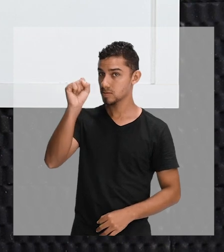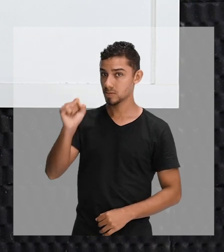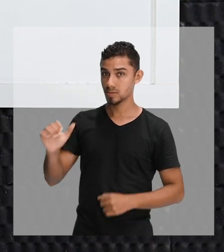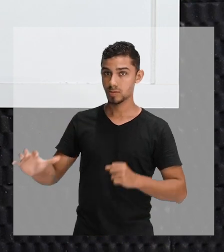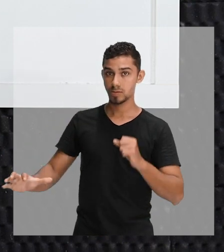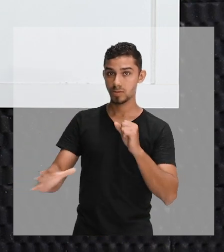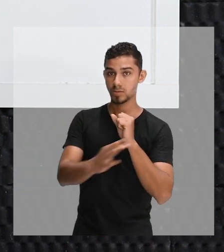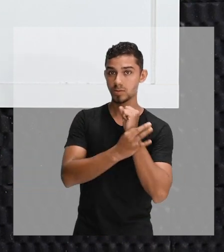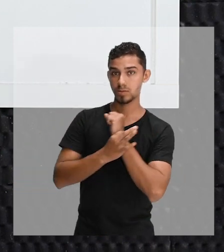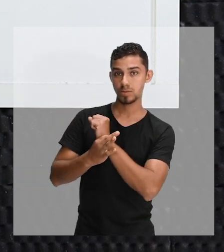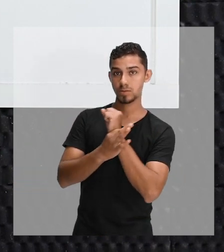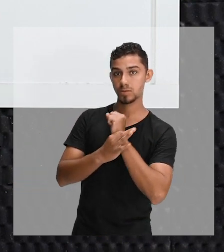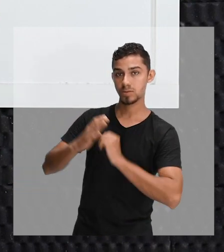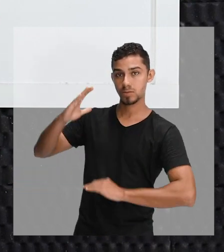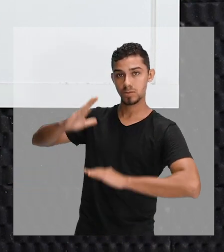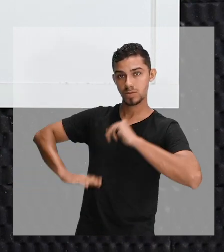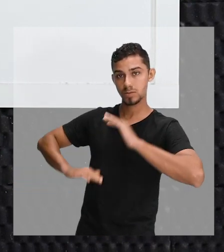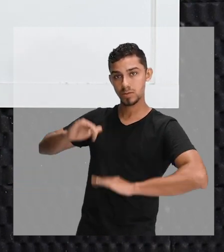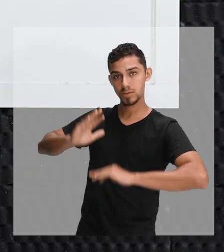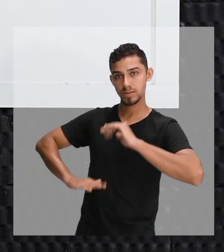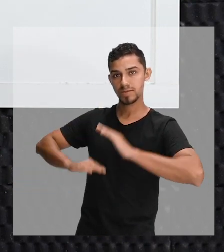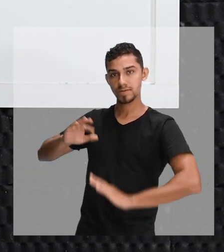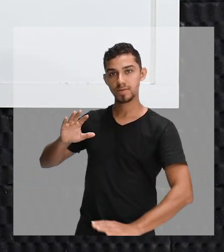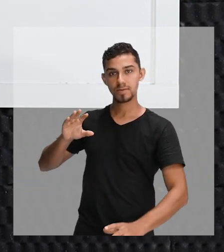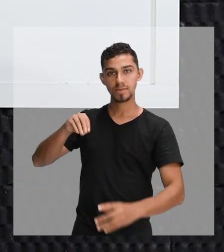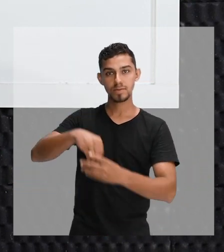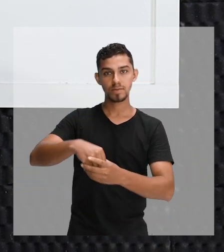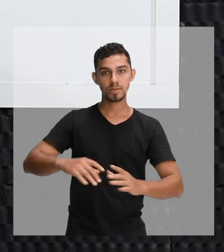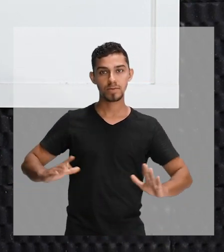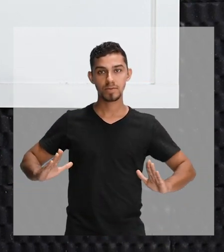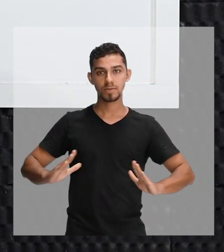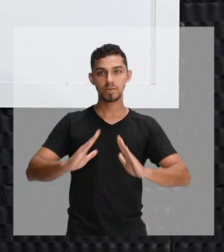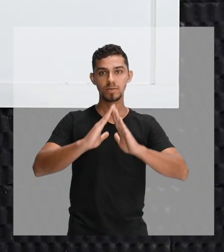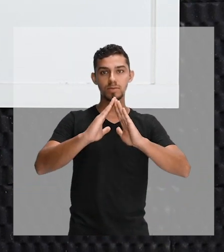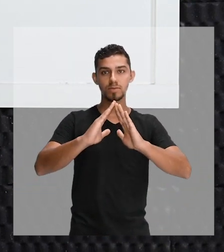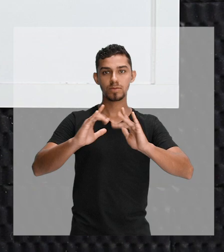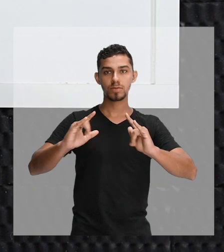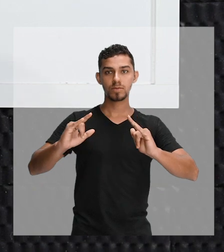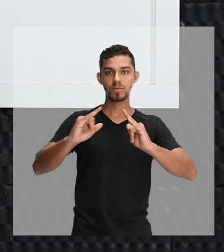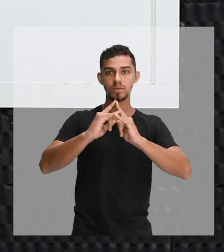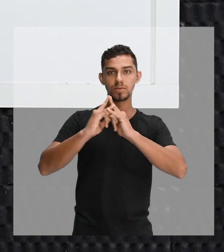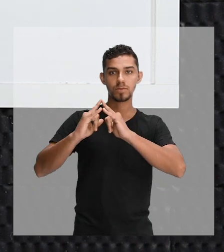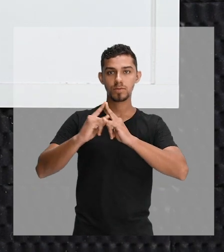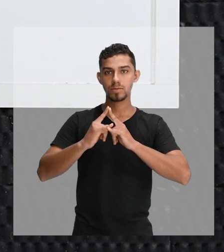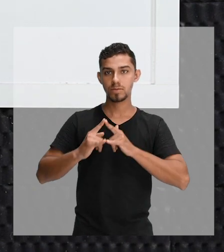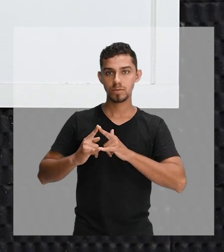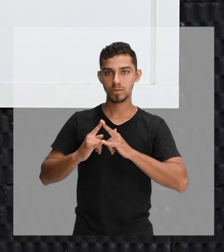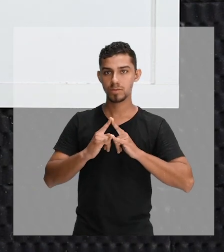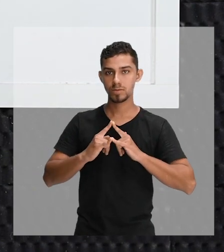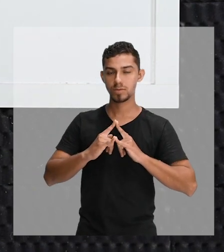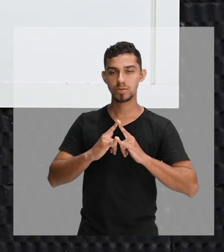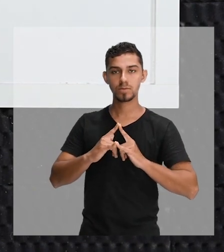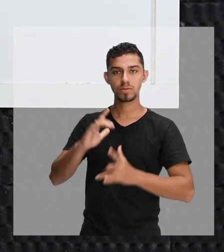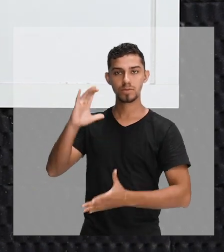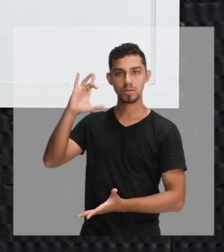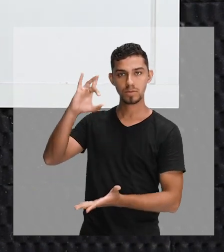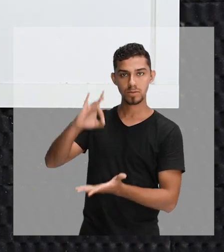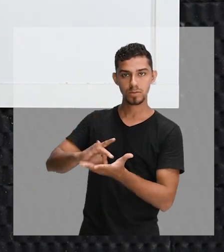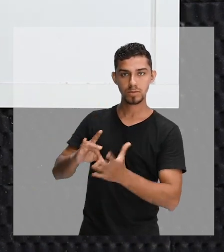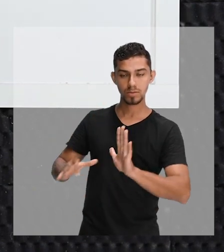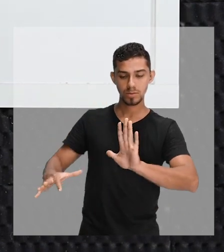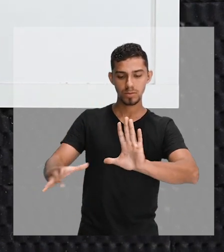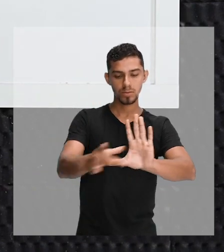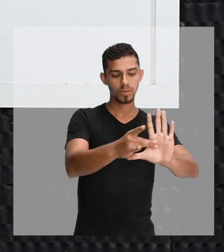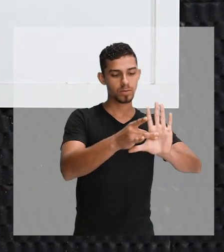e se profissionalizar, isso dentro das instituições da realidade. Porque, olha aqui, fica para vocês, presta atenção,